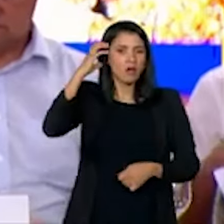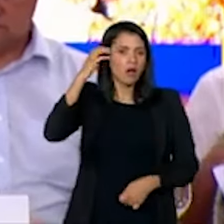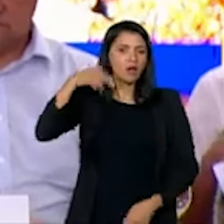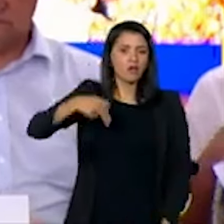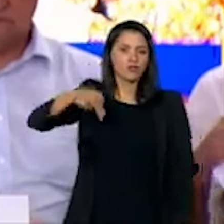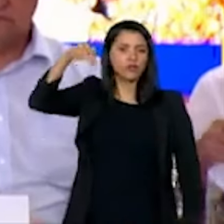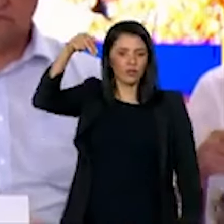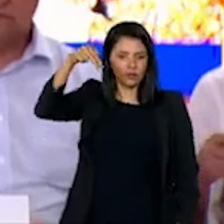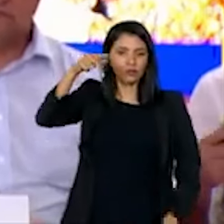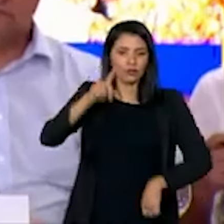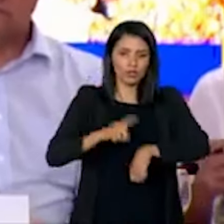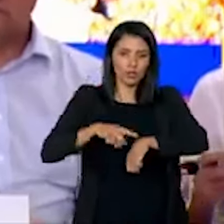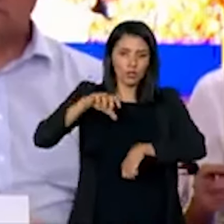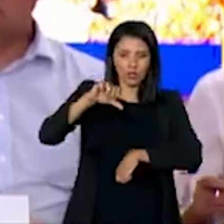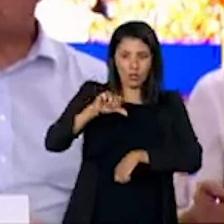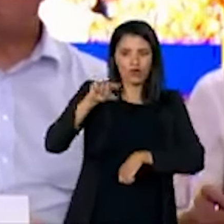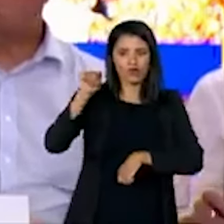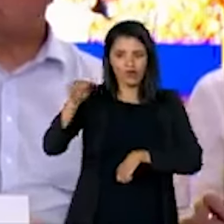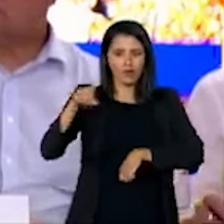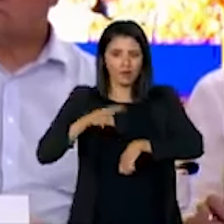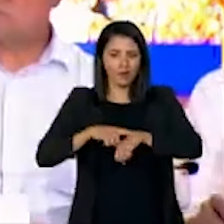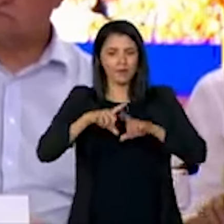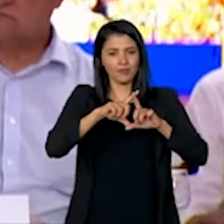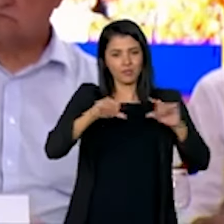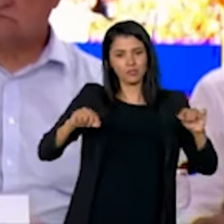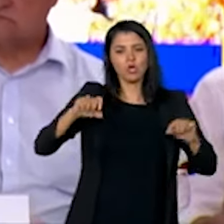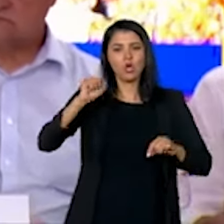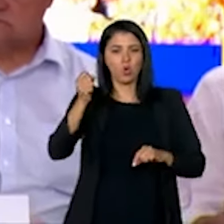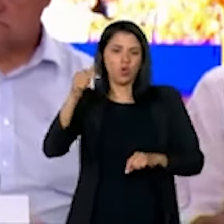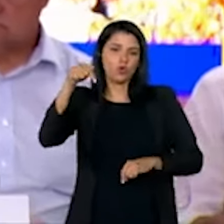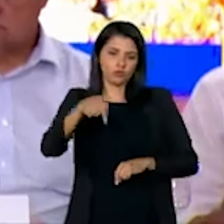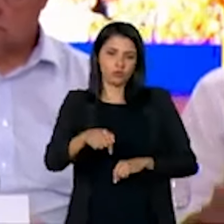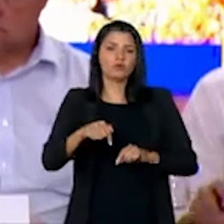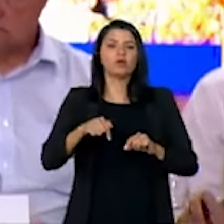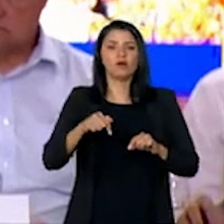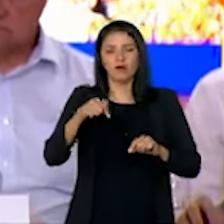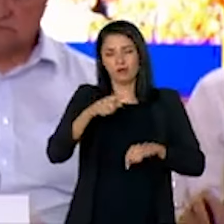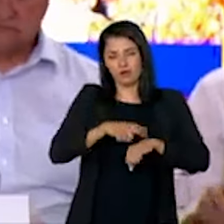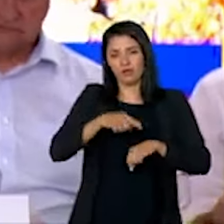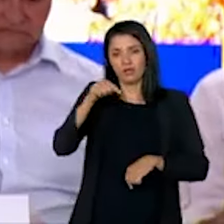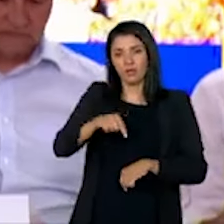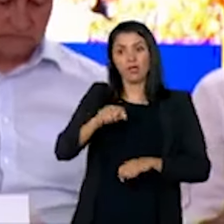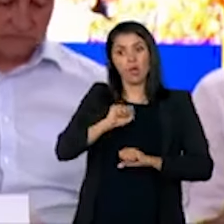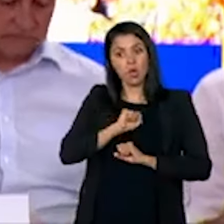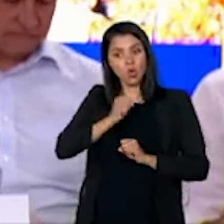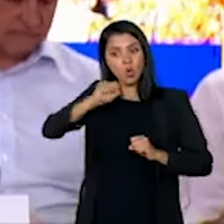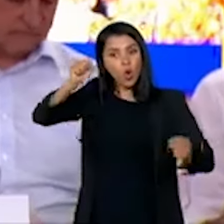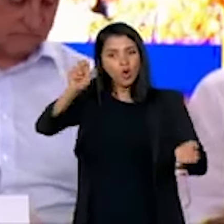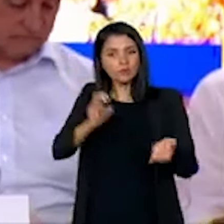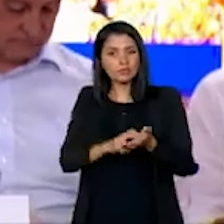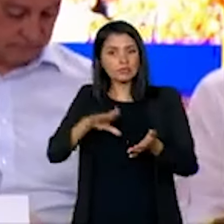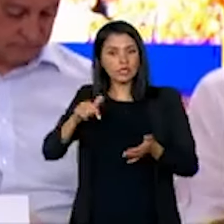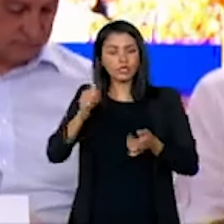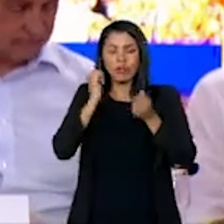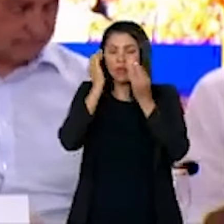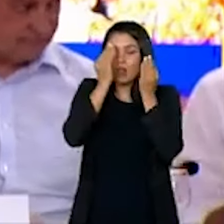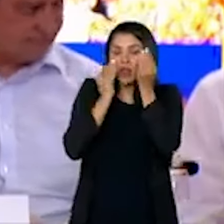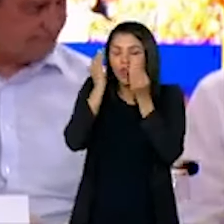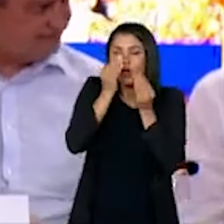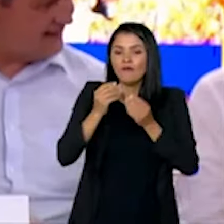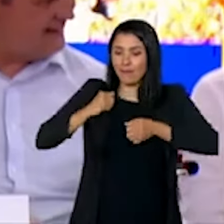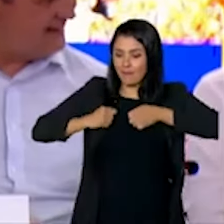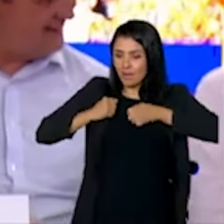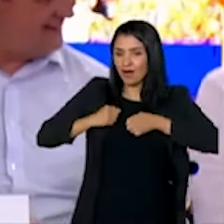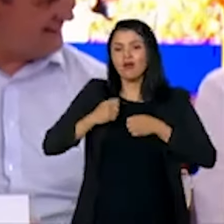Norte. São 9 horas de Brasília, serão 8 horas da manhã aqui. Levante cedo, lave o rosto, tome banho,